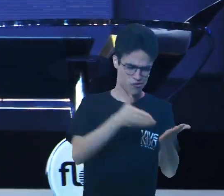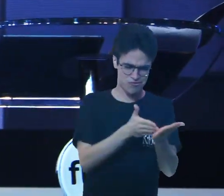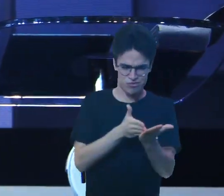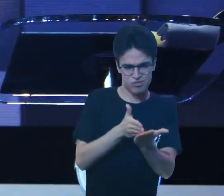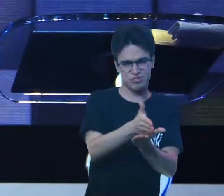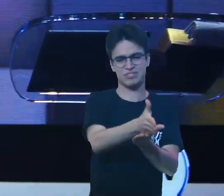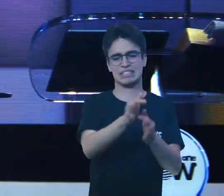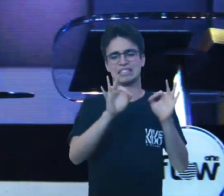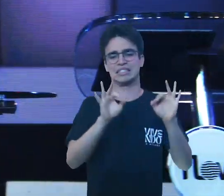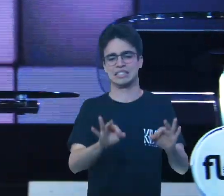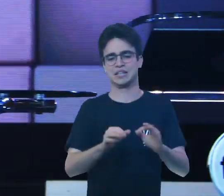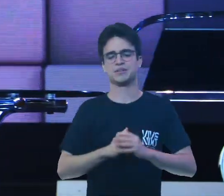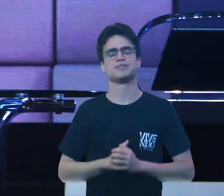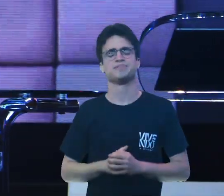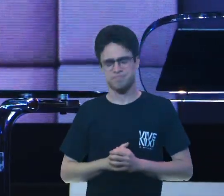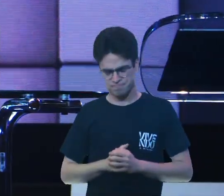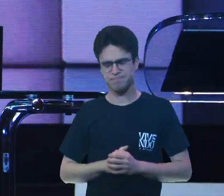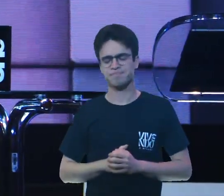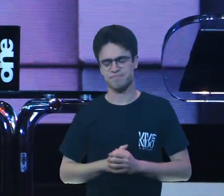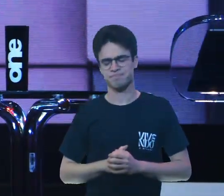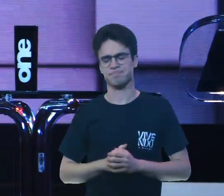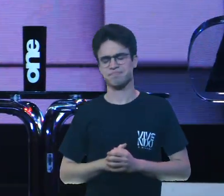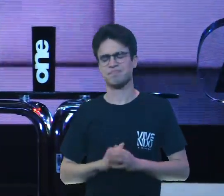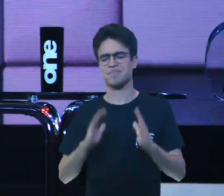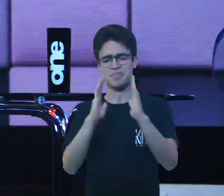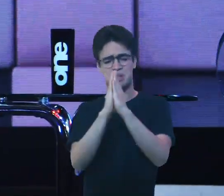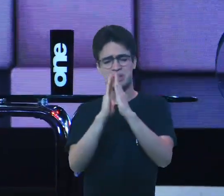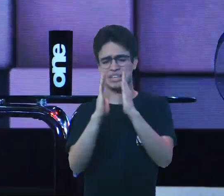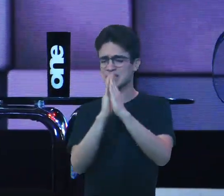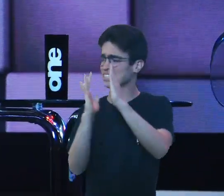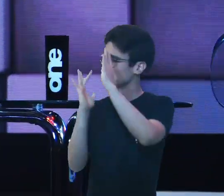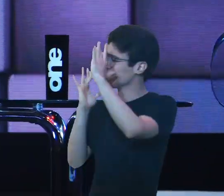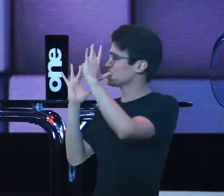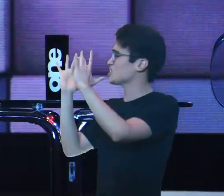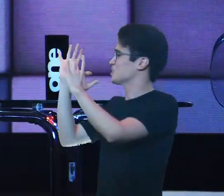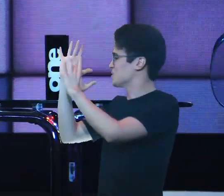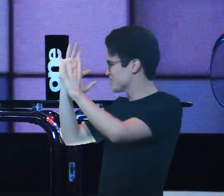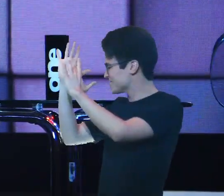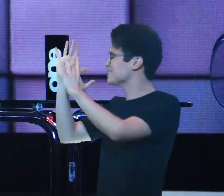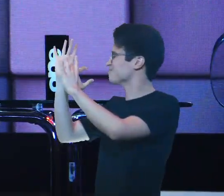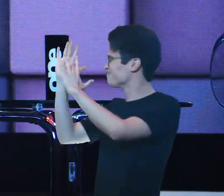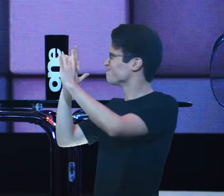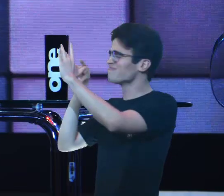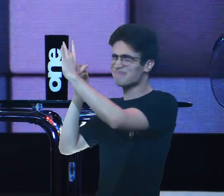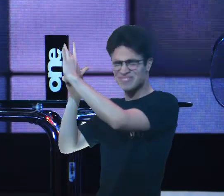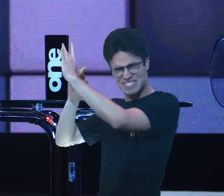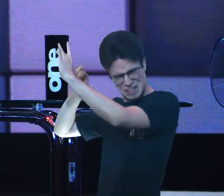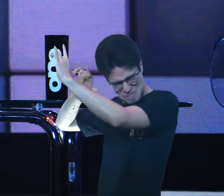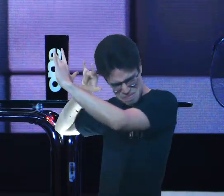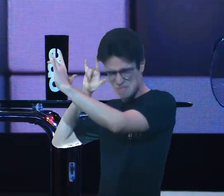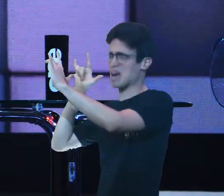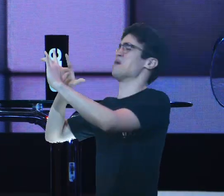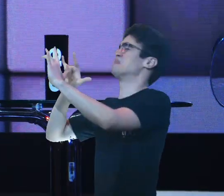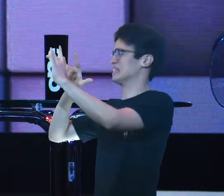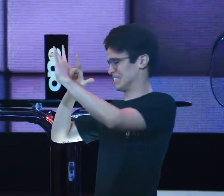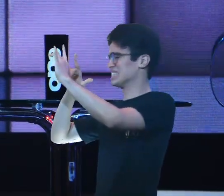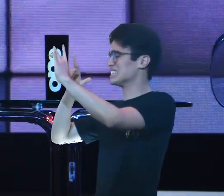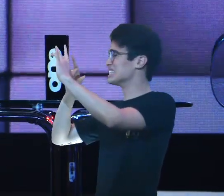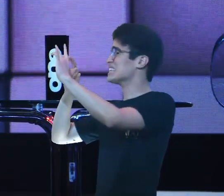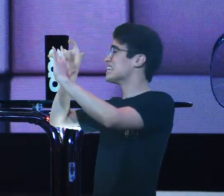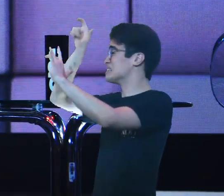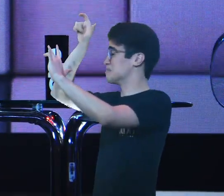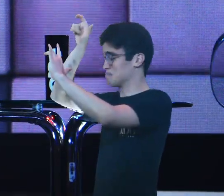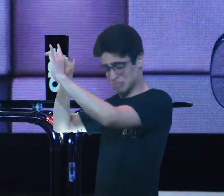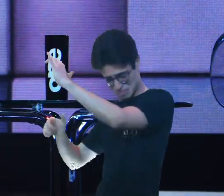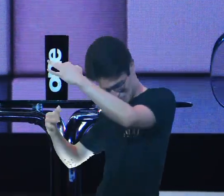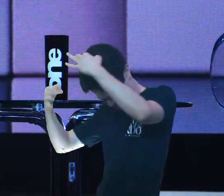falar ao nosso homem interior. Jesus, nós amamos o Senhor. Amamos o teu